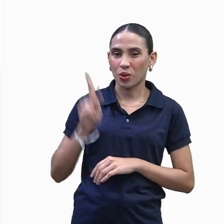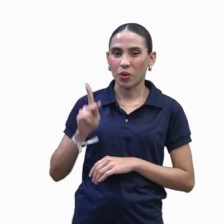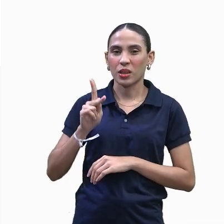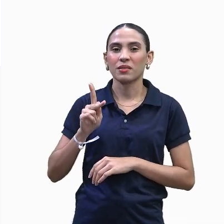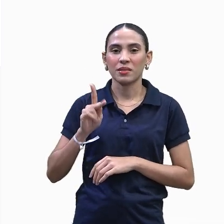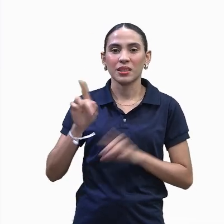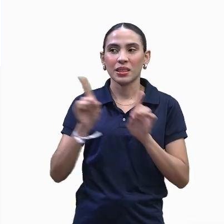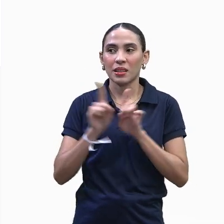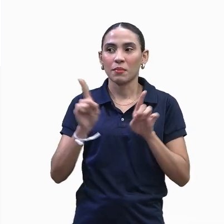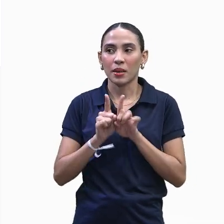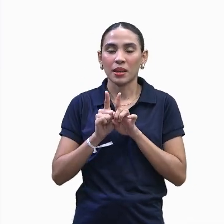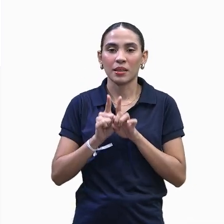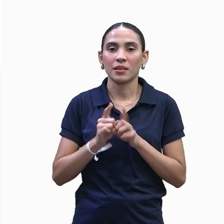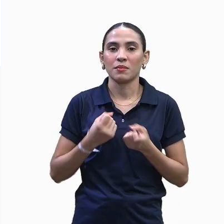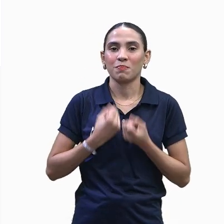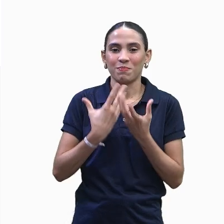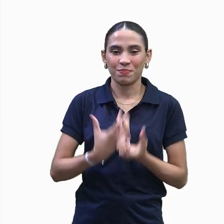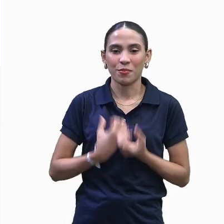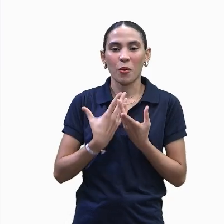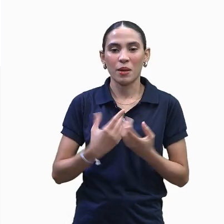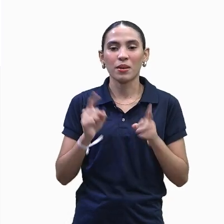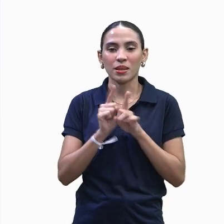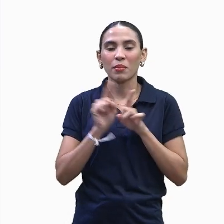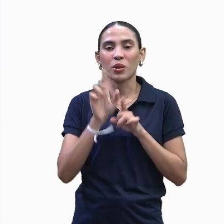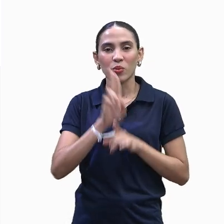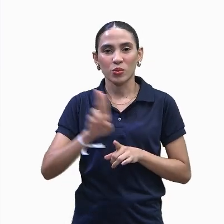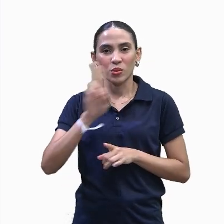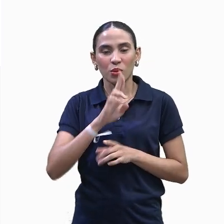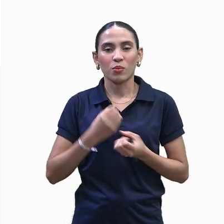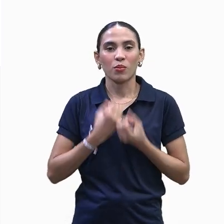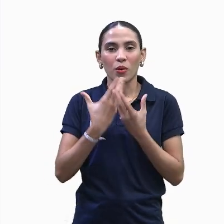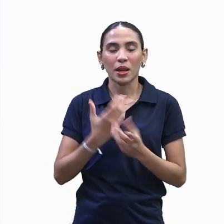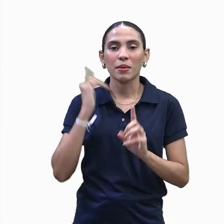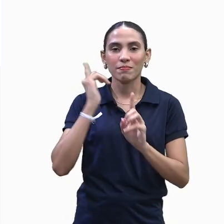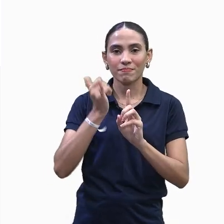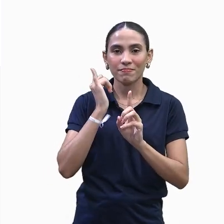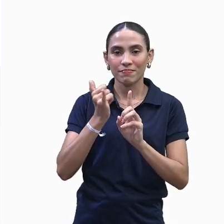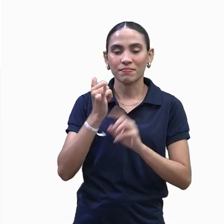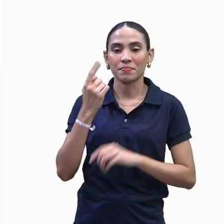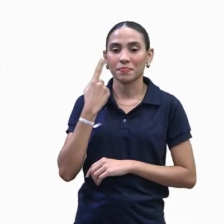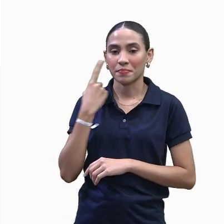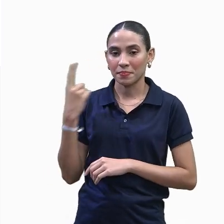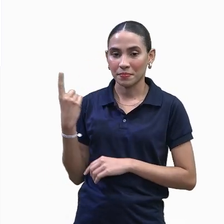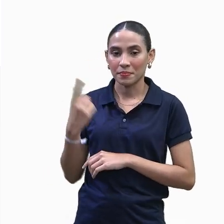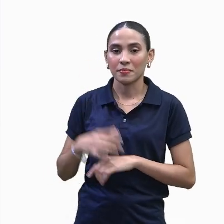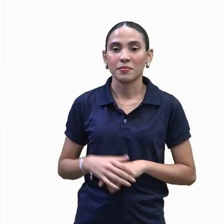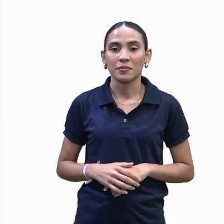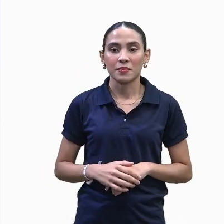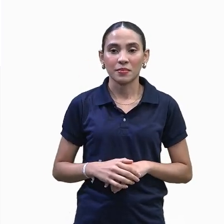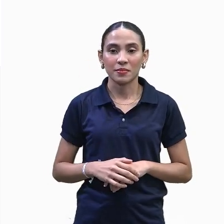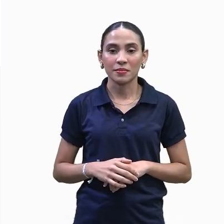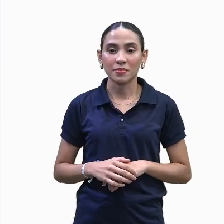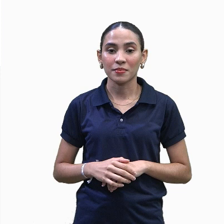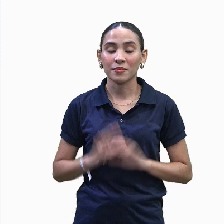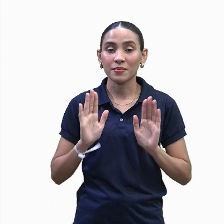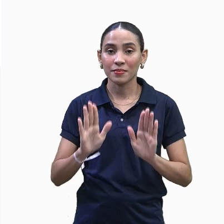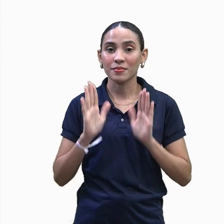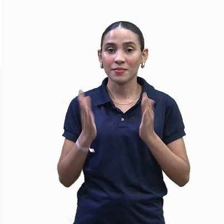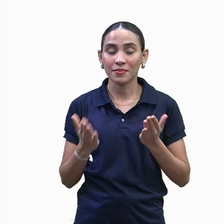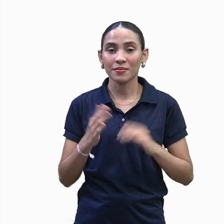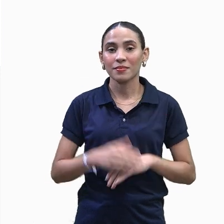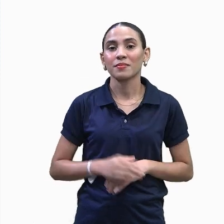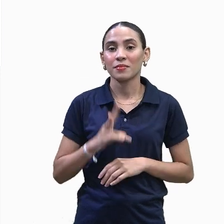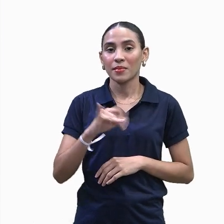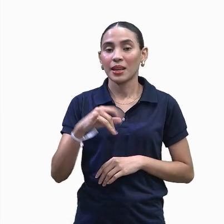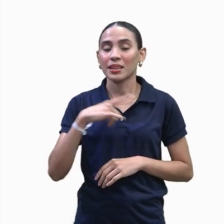em forma de poema, no caso ele utilizou um poema, né, para contar essa história narrativa. E então nós vamos